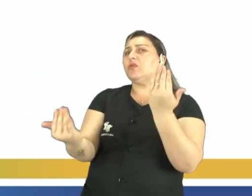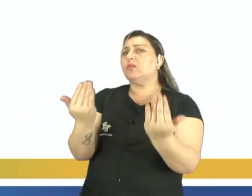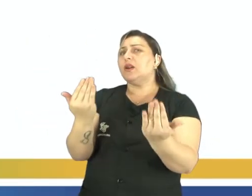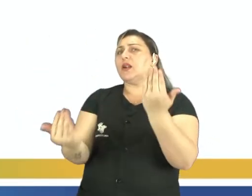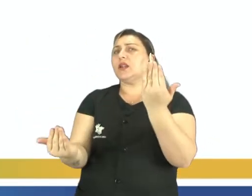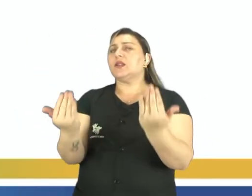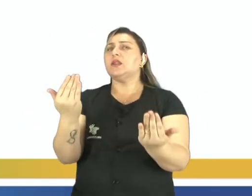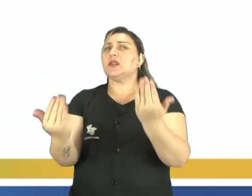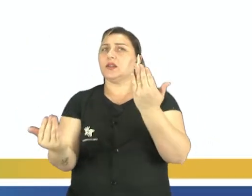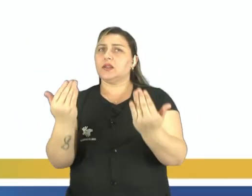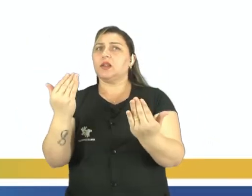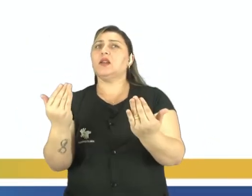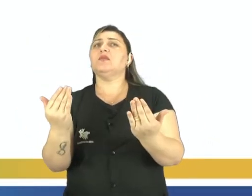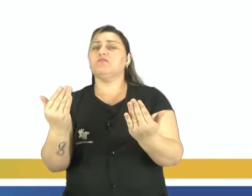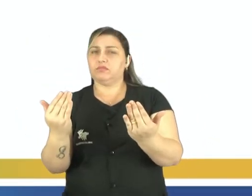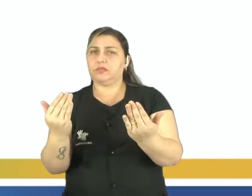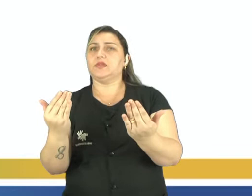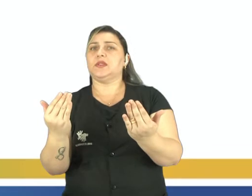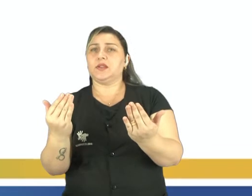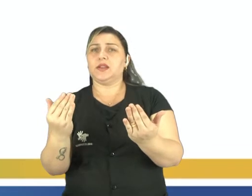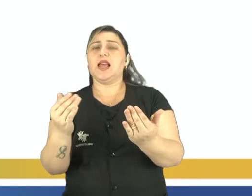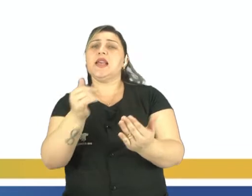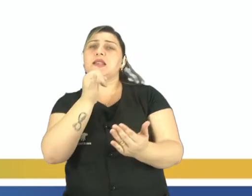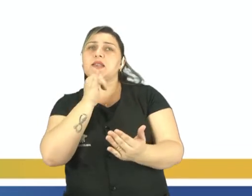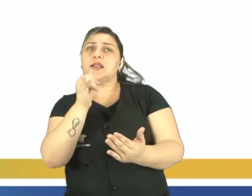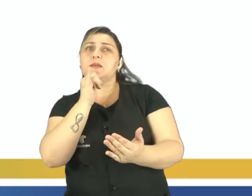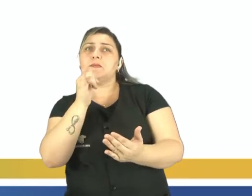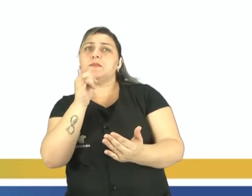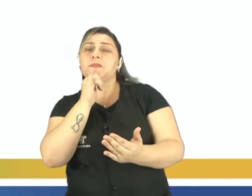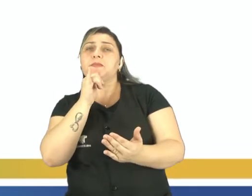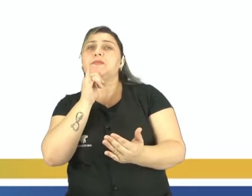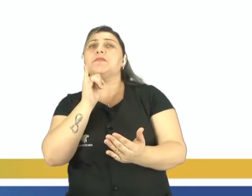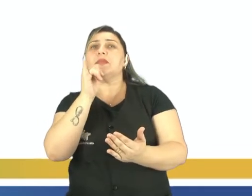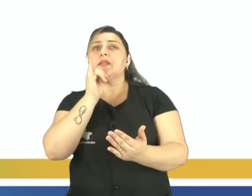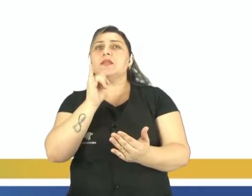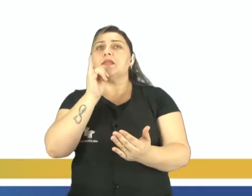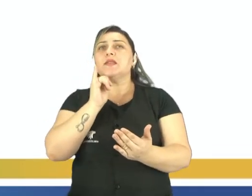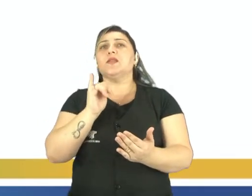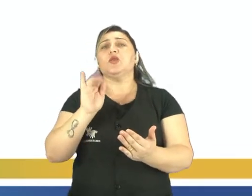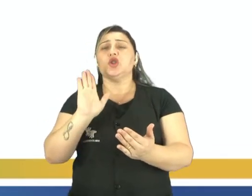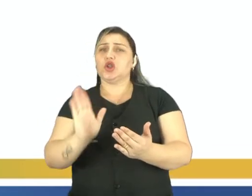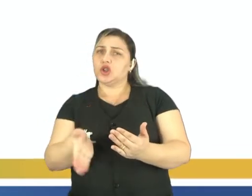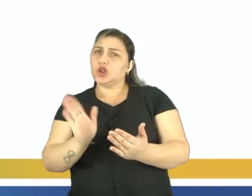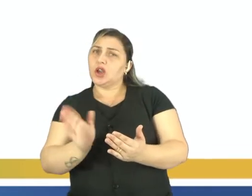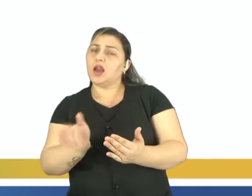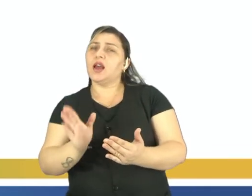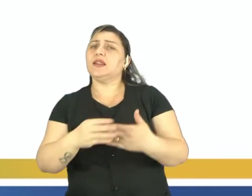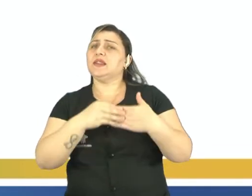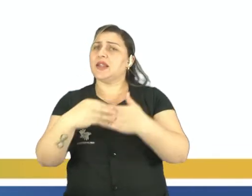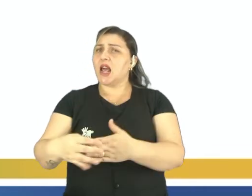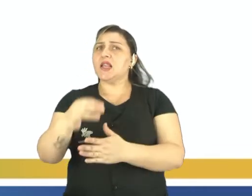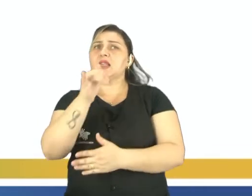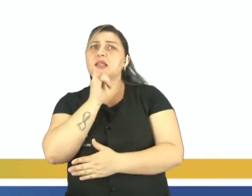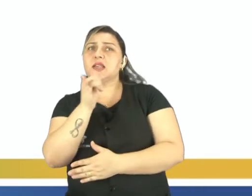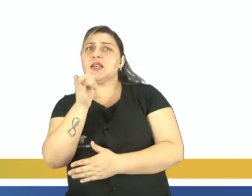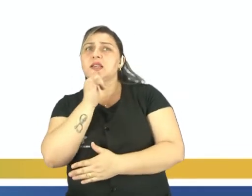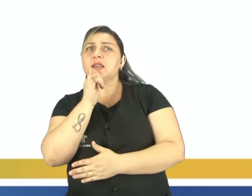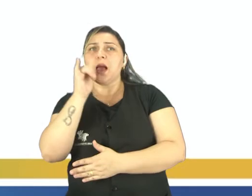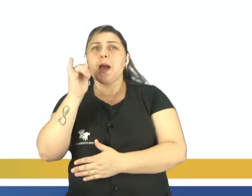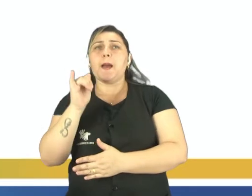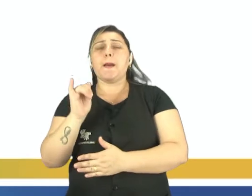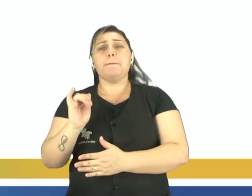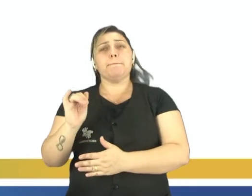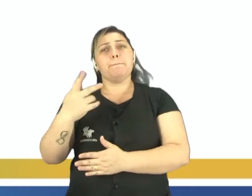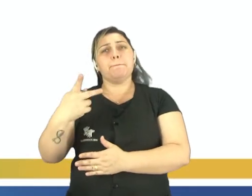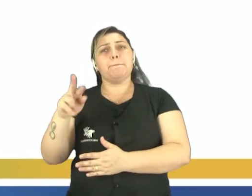né? Compara, faz uma analogia. Exemplificação, o nome também já diz tudo, né? Quando a gente traz exemplos.